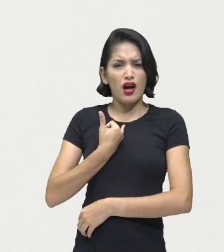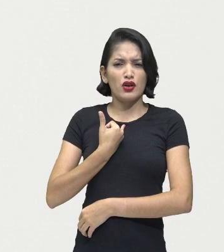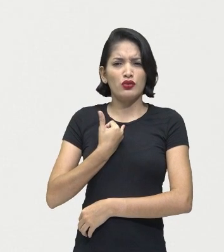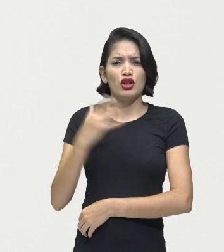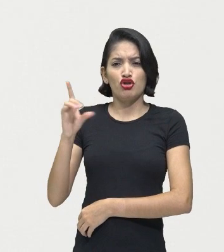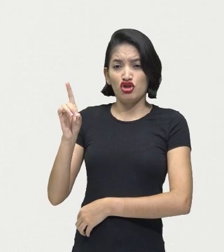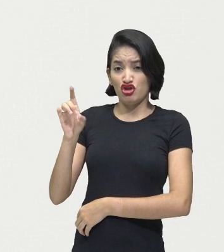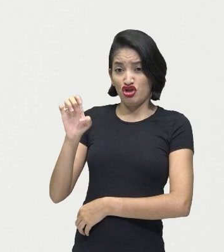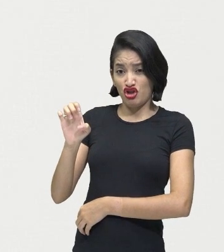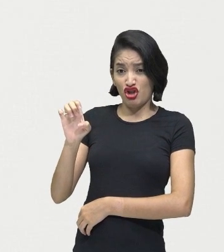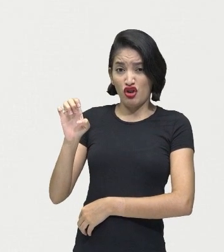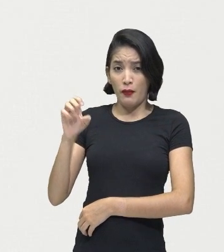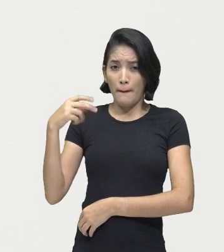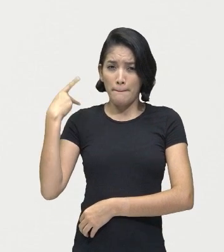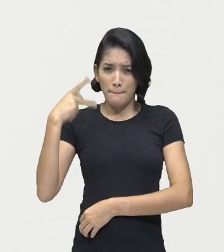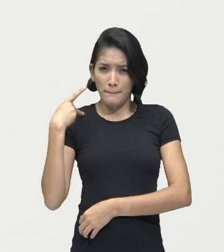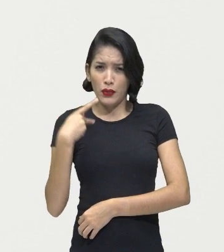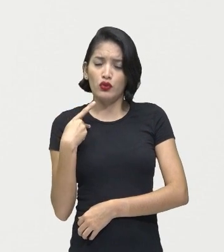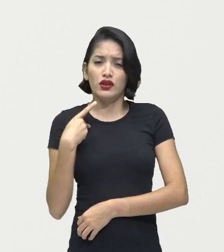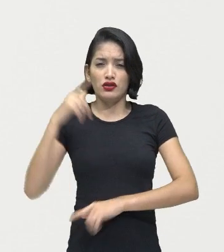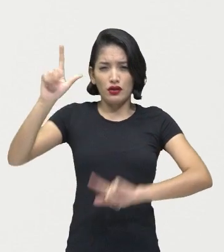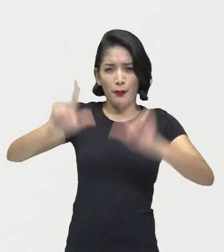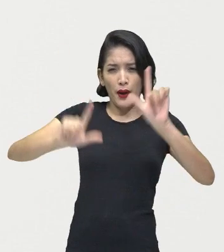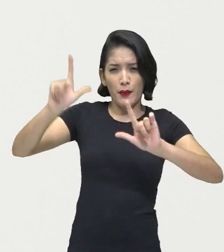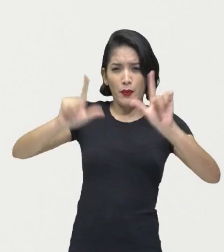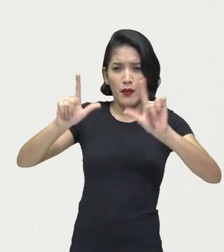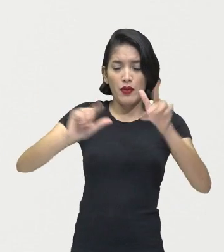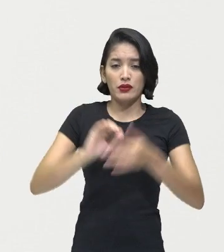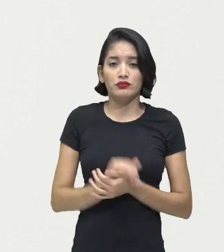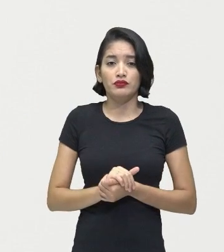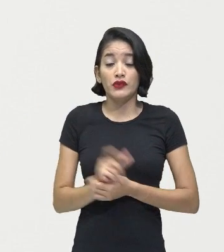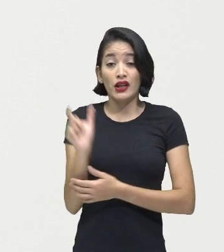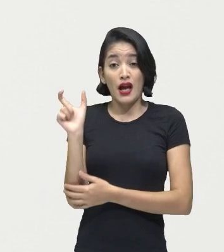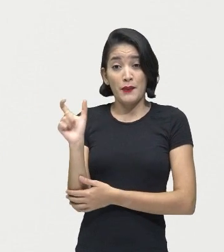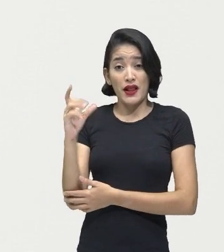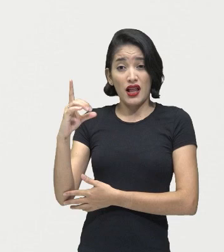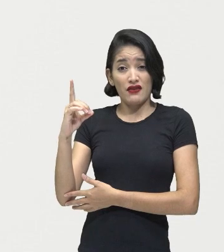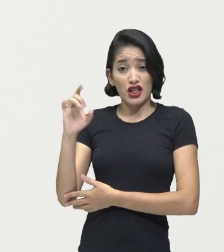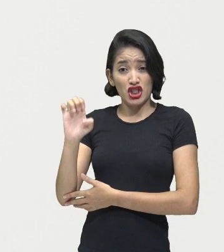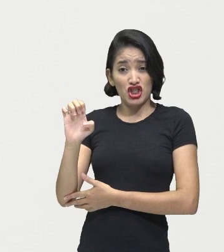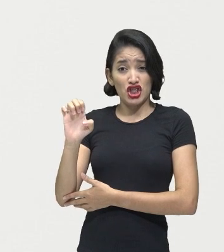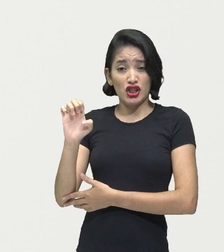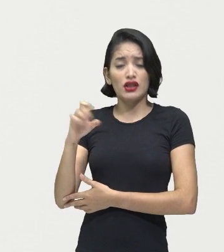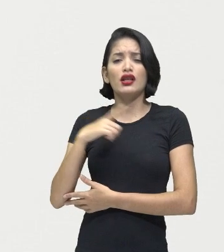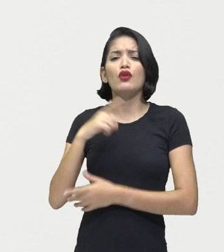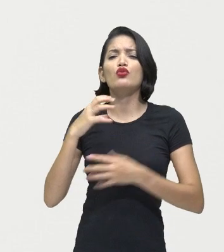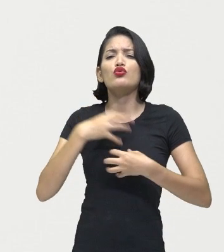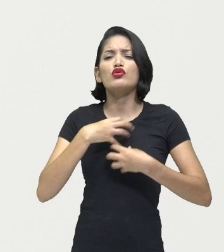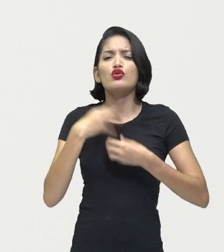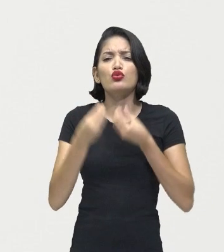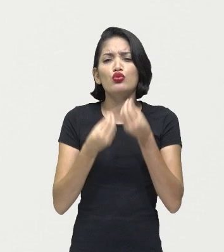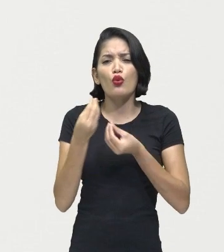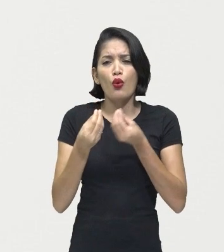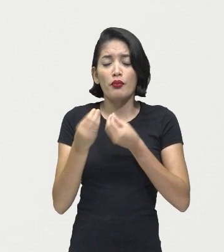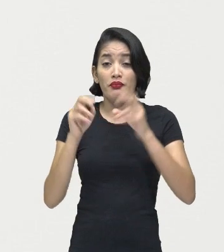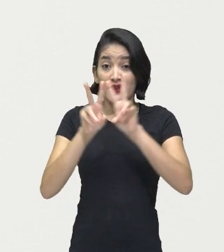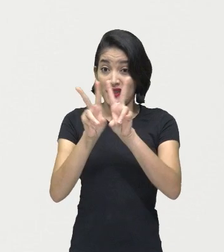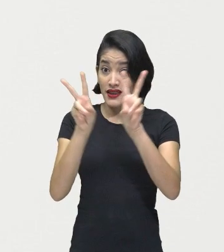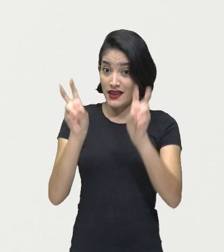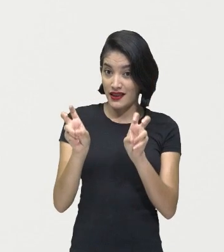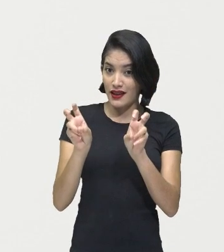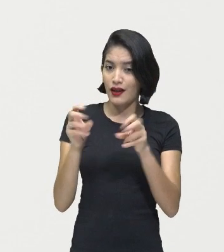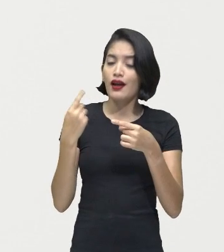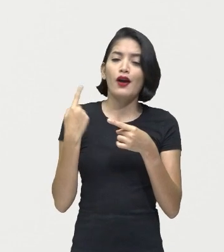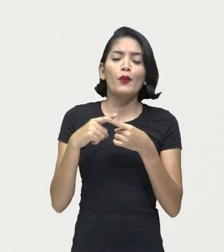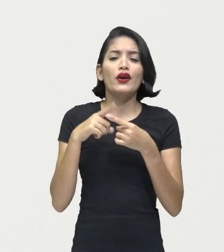televisão. Então, esse de, olha, observe aqui, ó. Tá tendo o sentido, né, de assunto, né? Por quê?